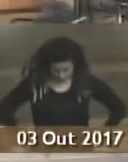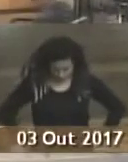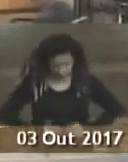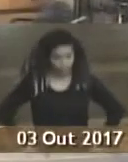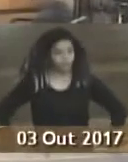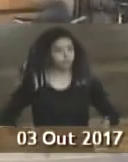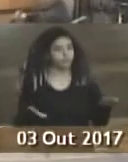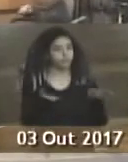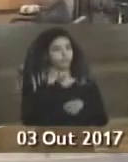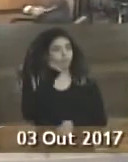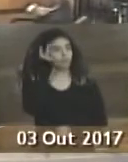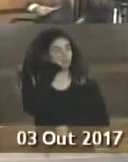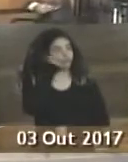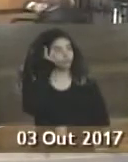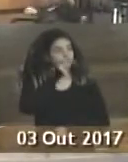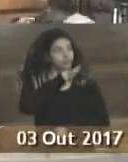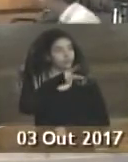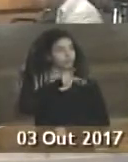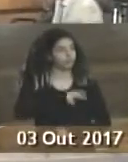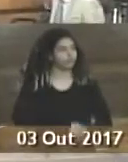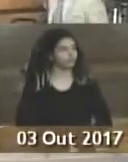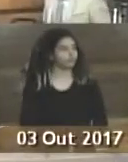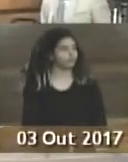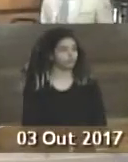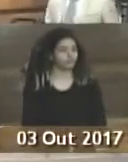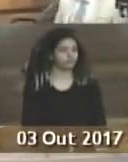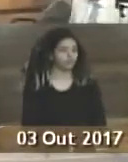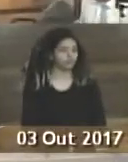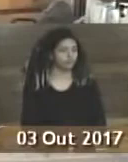Com a palavra, vereador Elinho do Sindicato.